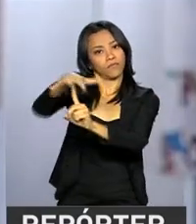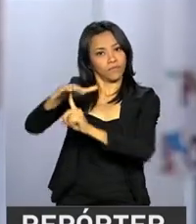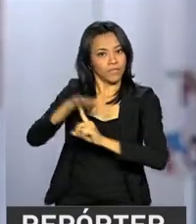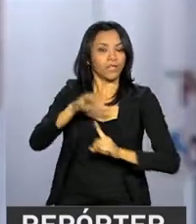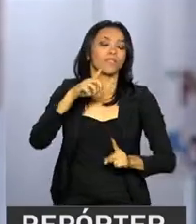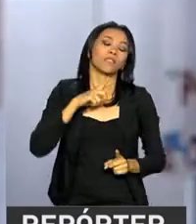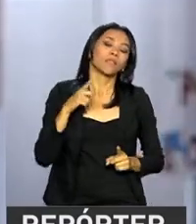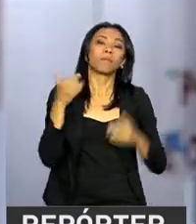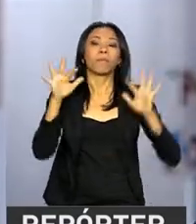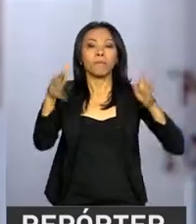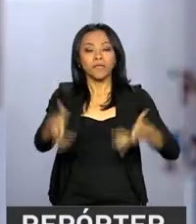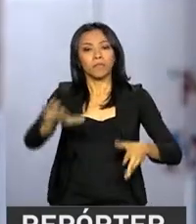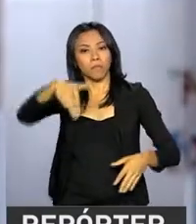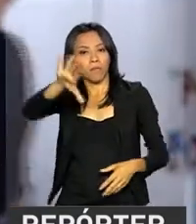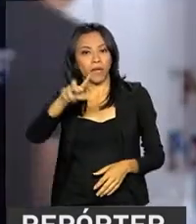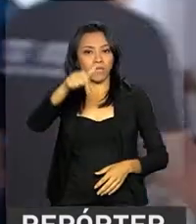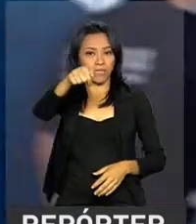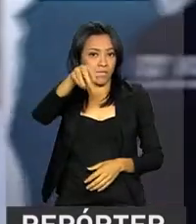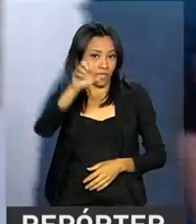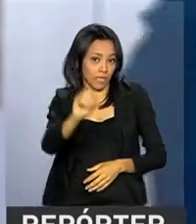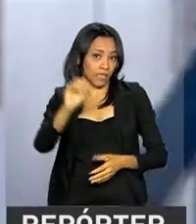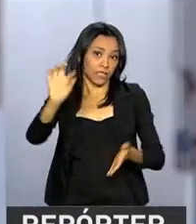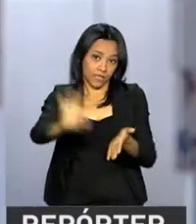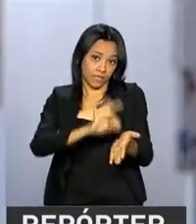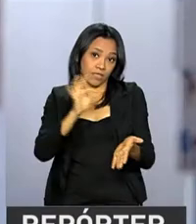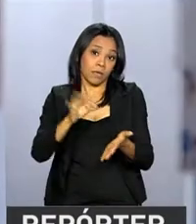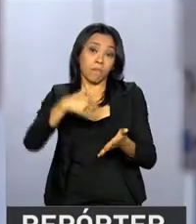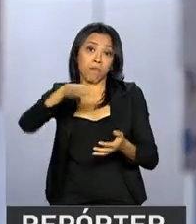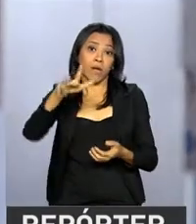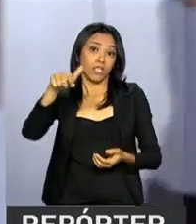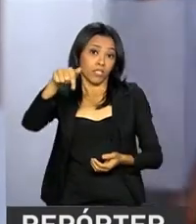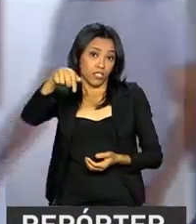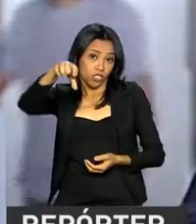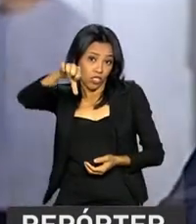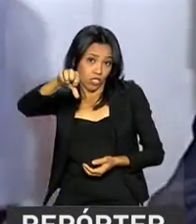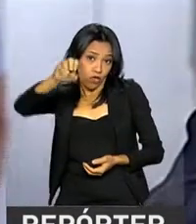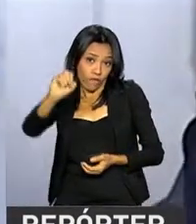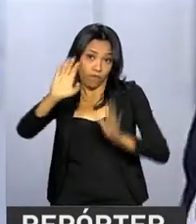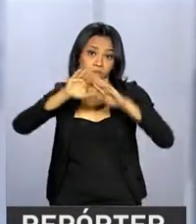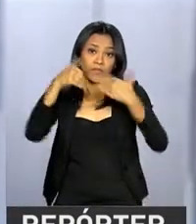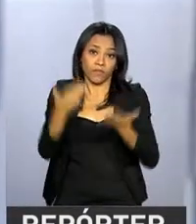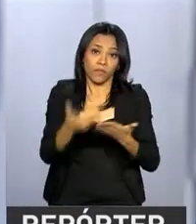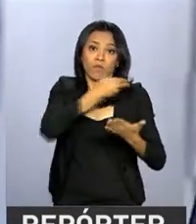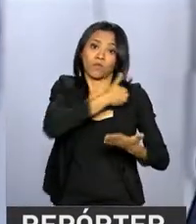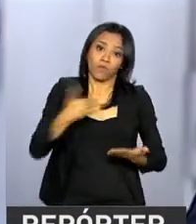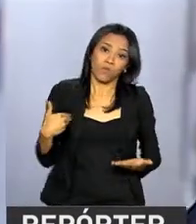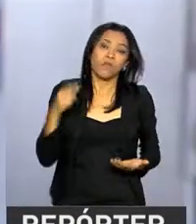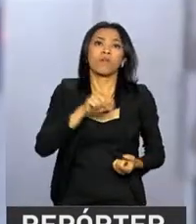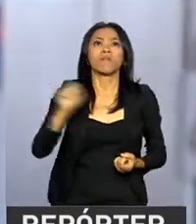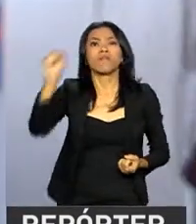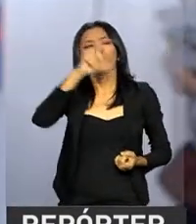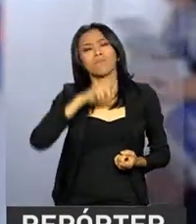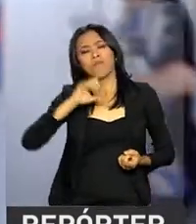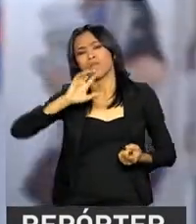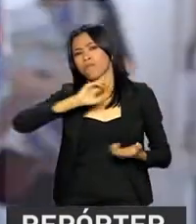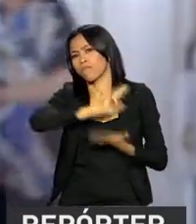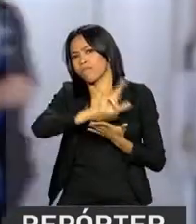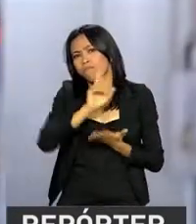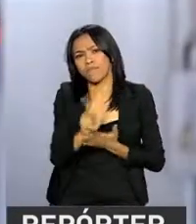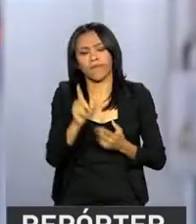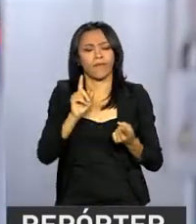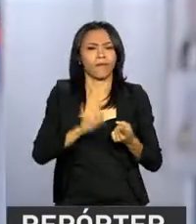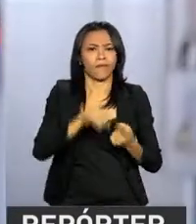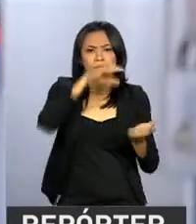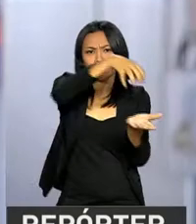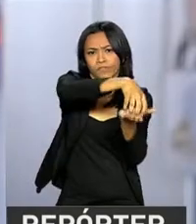aí com a participação de mais de 70 instituições, mais de 90 escolas públicas. São vários estandes. Por exemplo, tem estande da